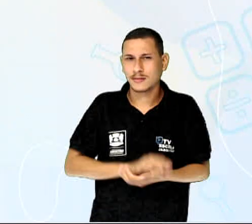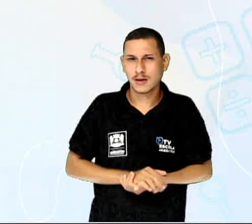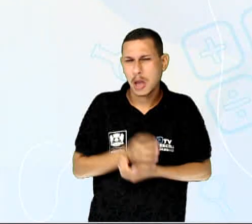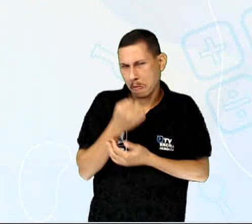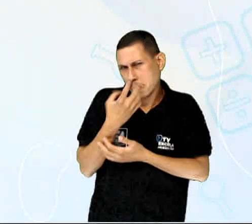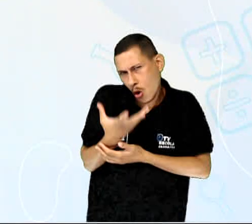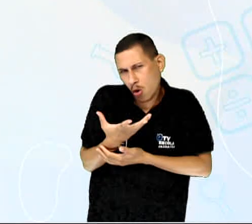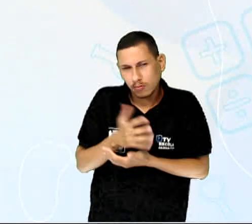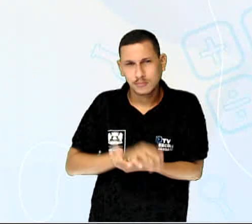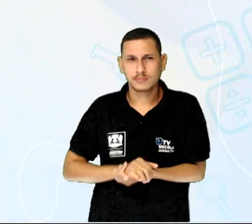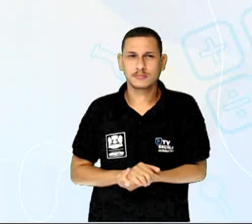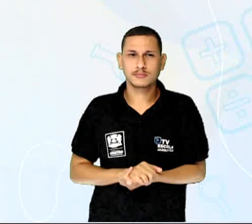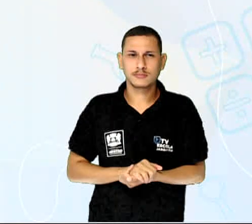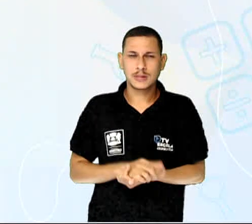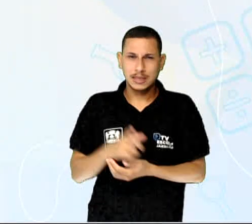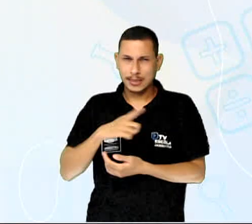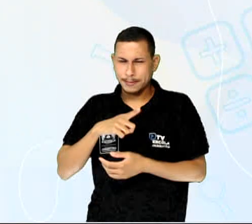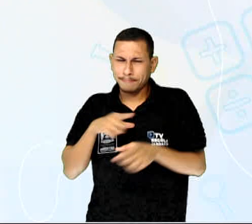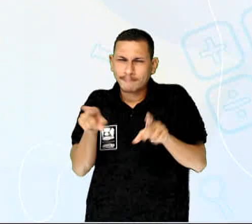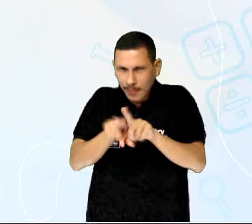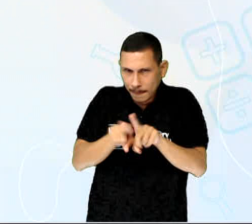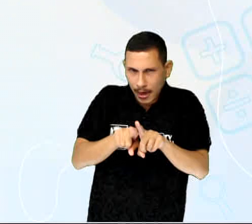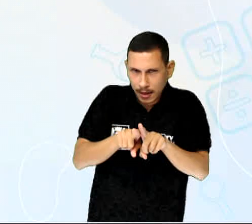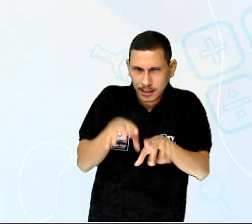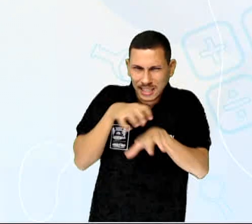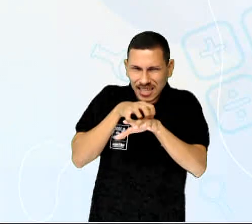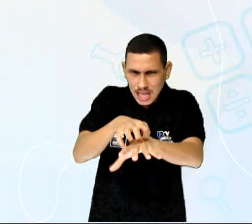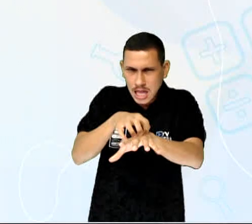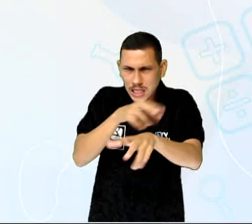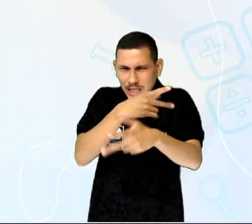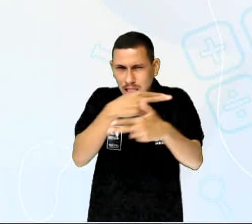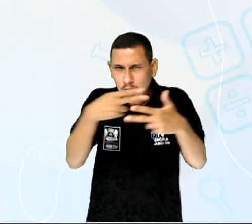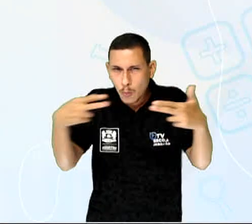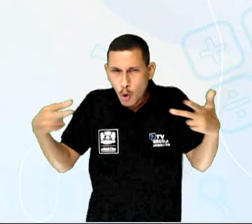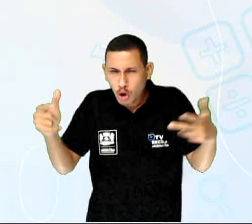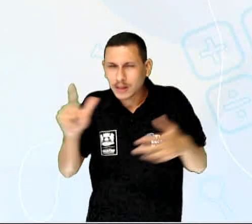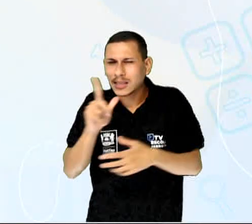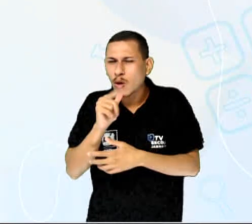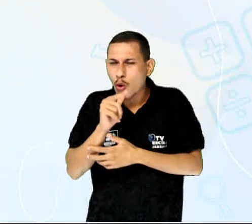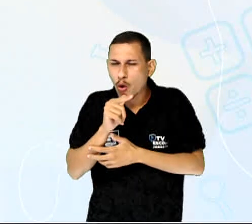Aqui nós temos também, né, um transporte por um rio,